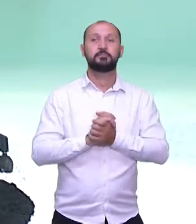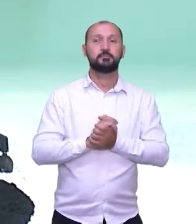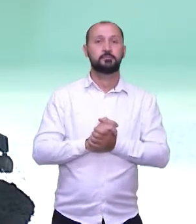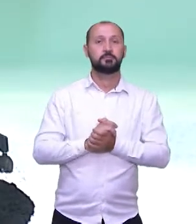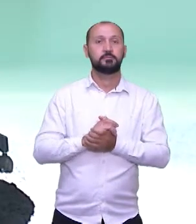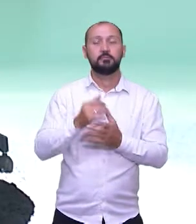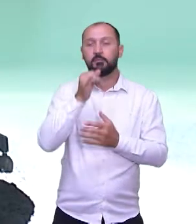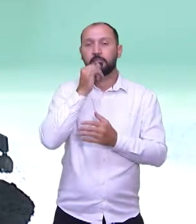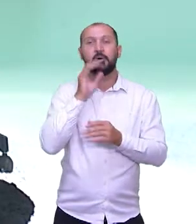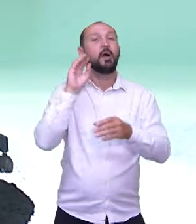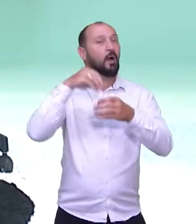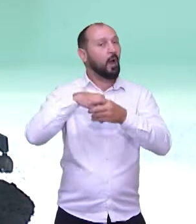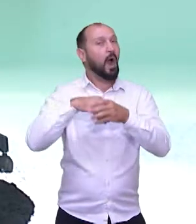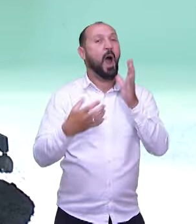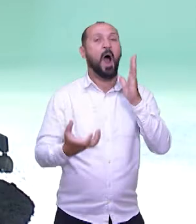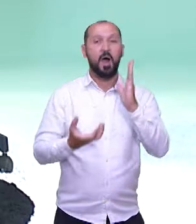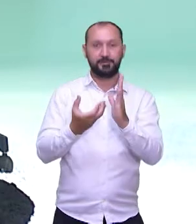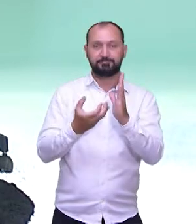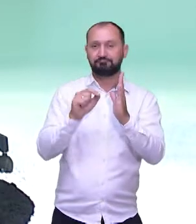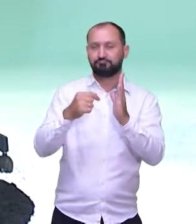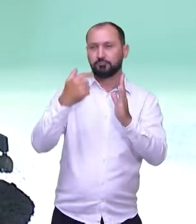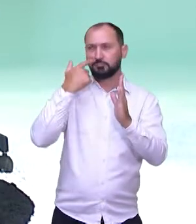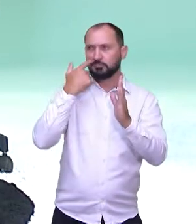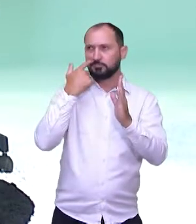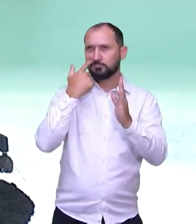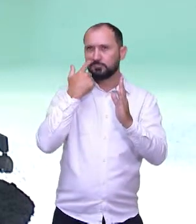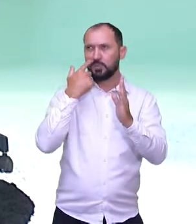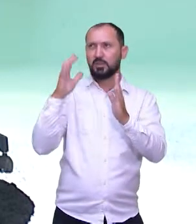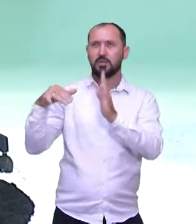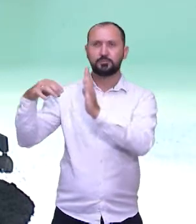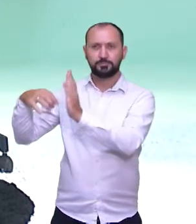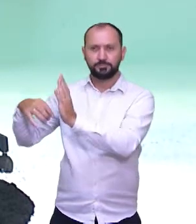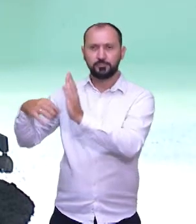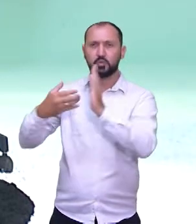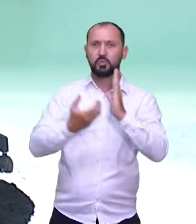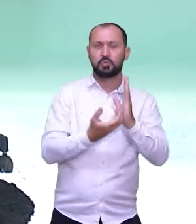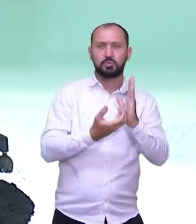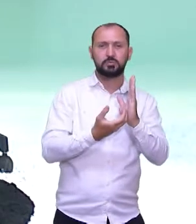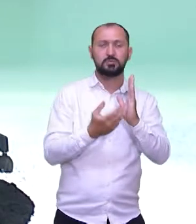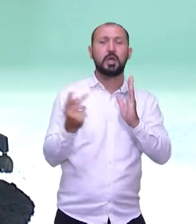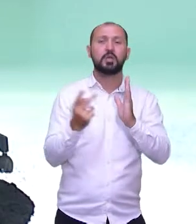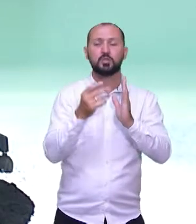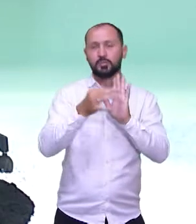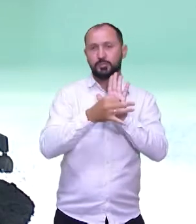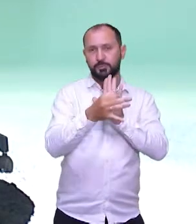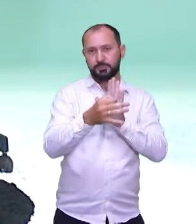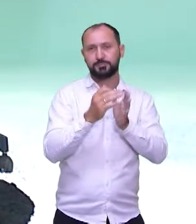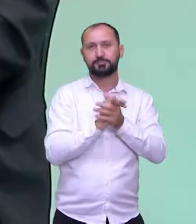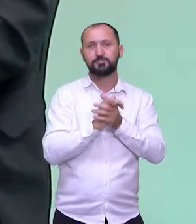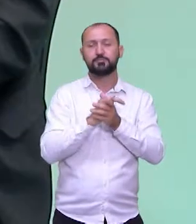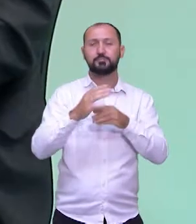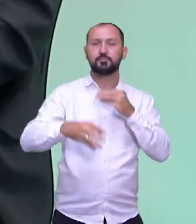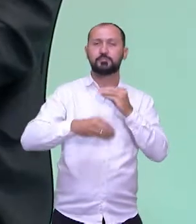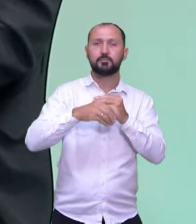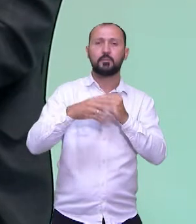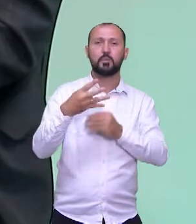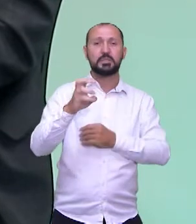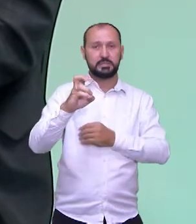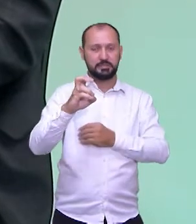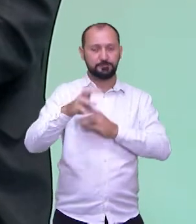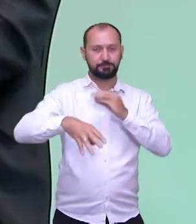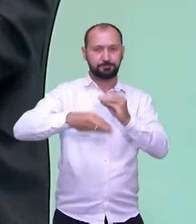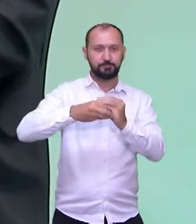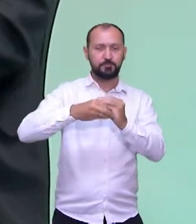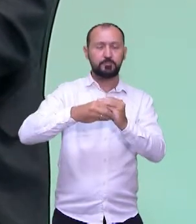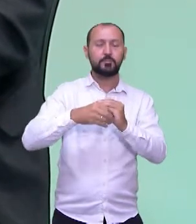É a modalidade. Tramita no Congresso hoje, uma na Câmara Federal e outra no Senado, 2 propostas. A emenda constitucional